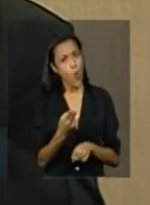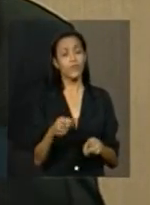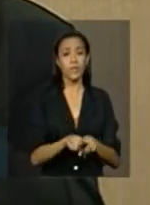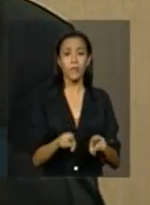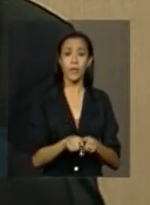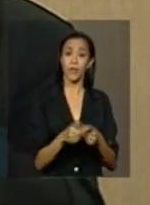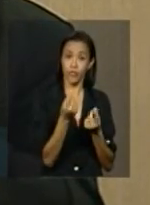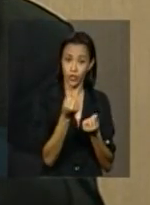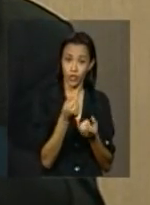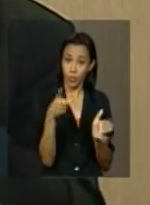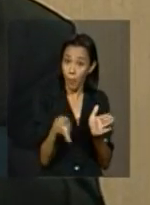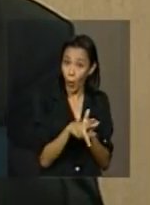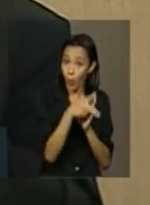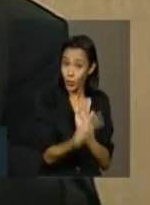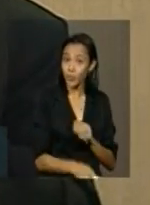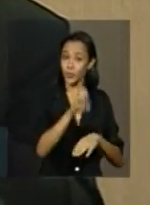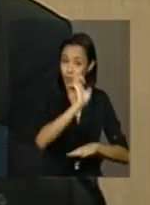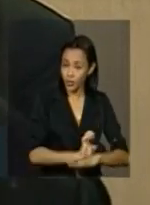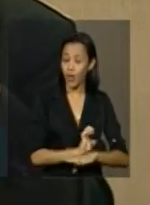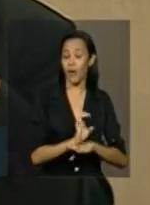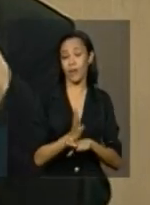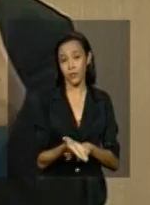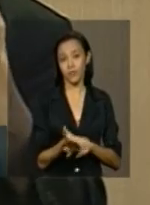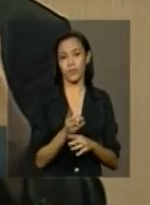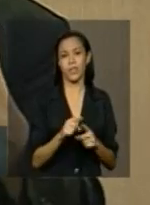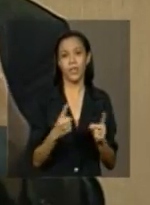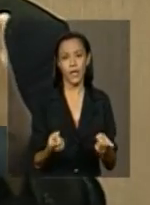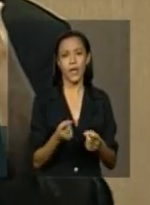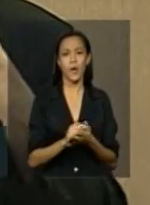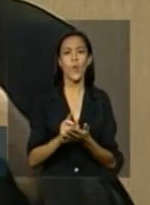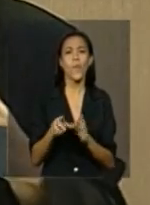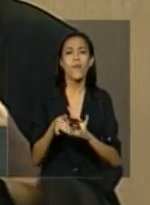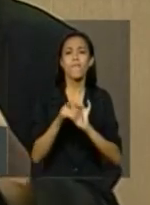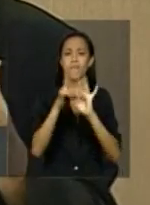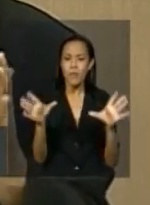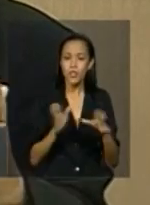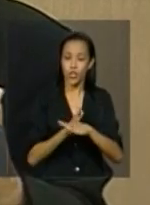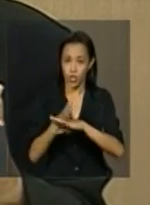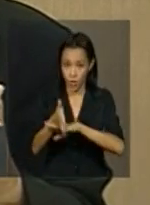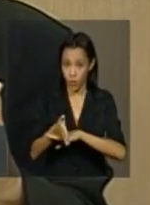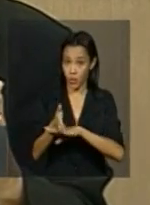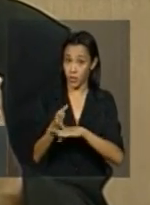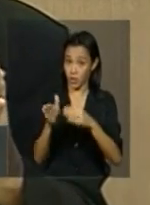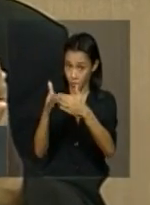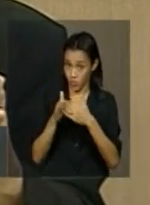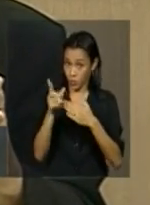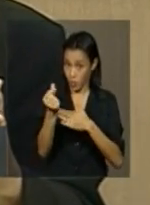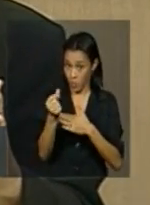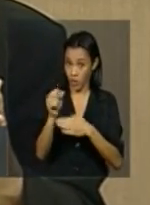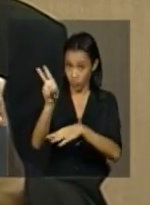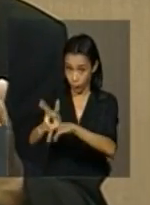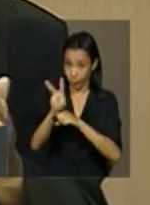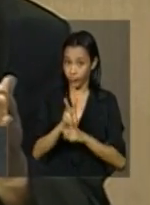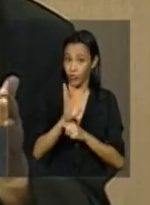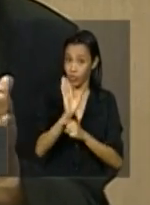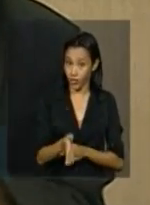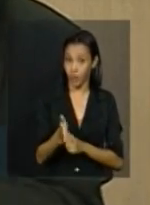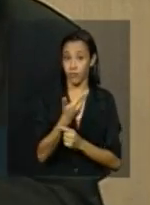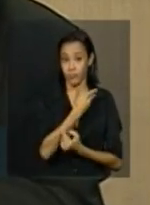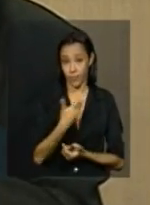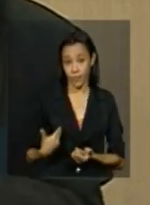temos preocupação enquanto Ministério M temos duas preocupações tornar uma linha de crédito disponível para fazer os planos e assim foi feito e assim foi financiado